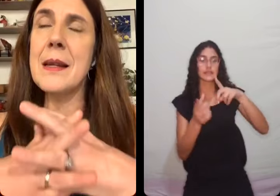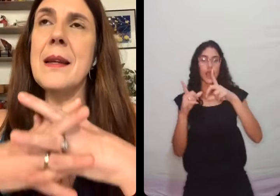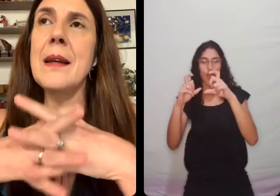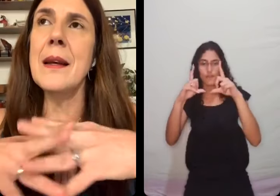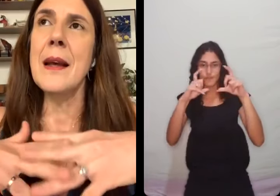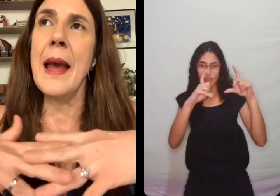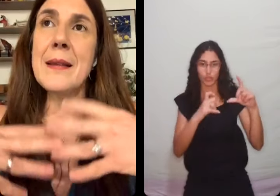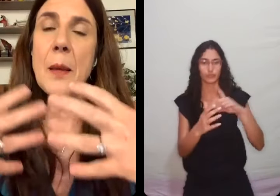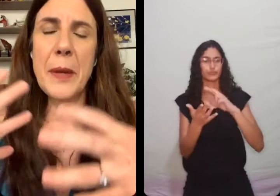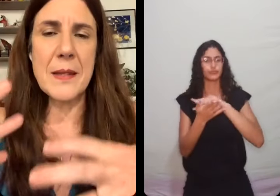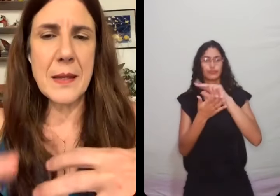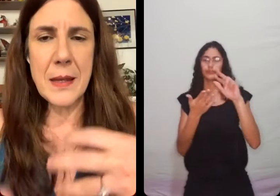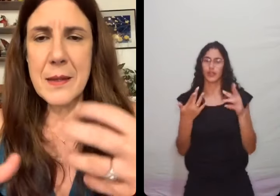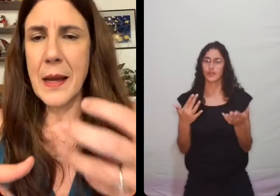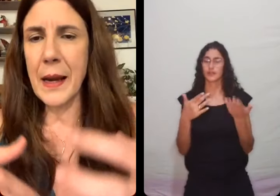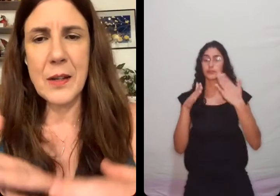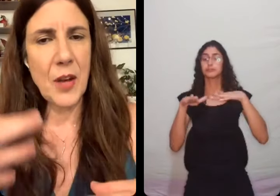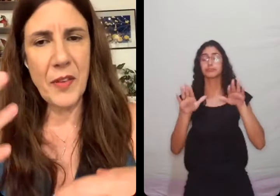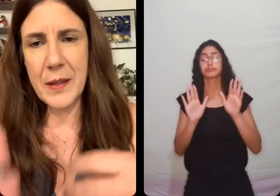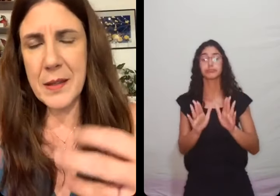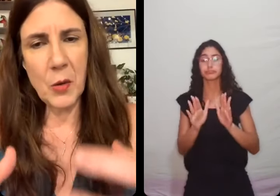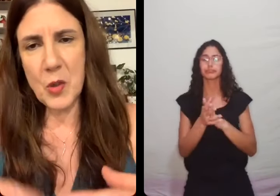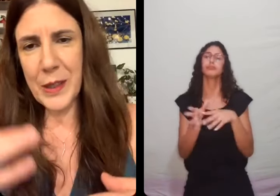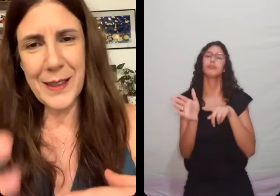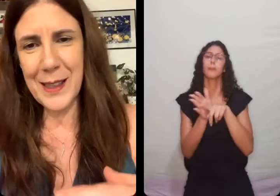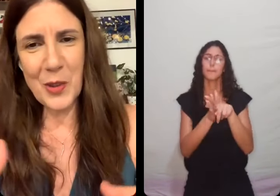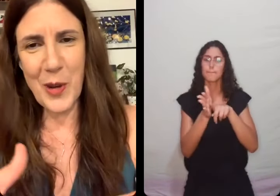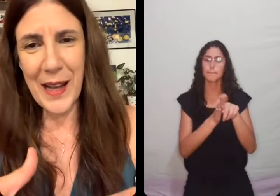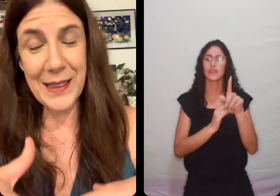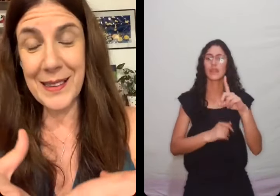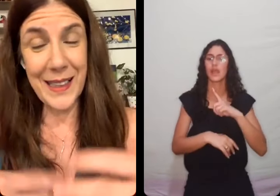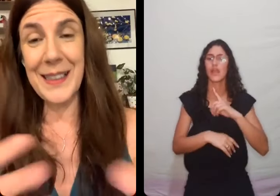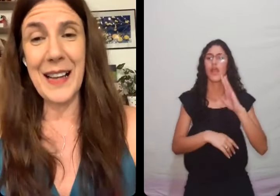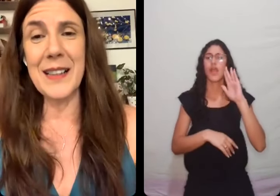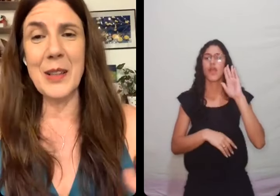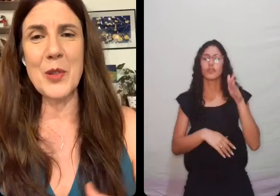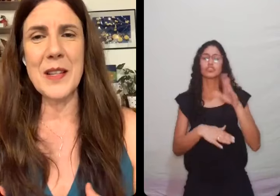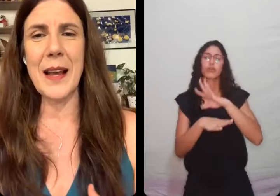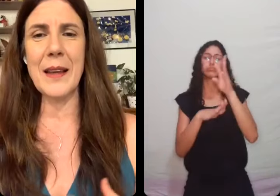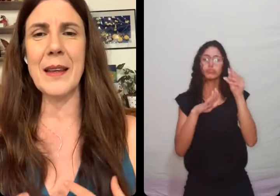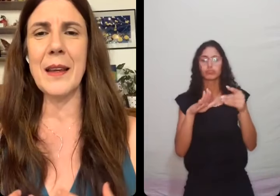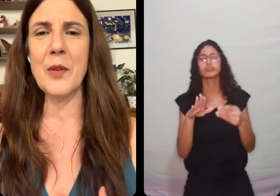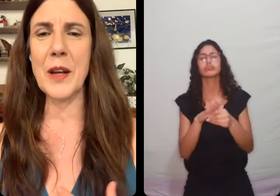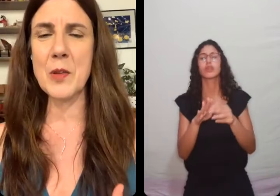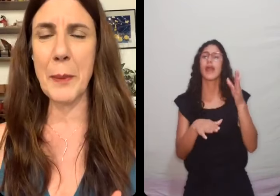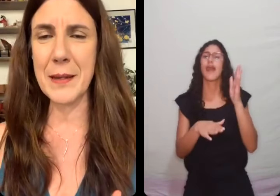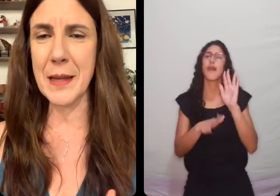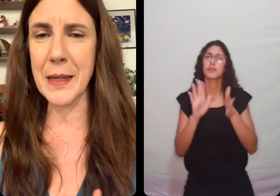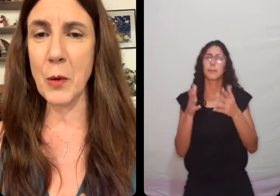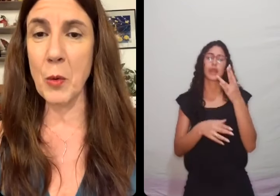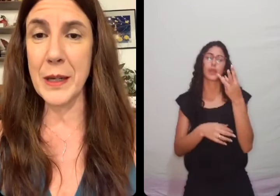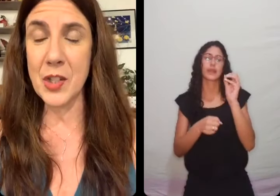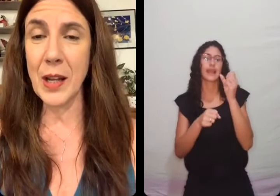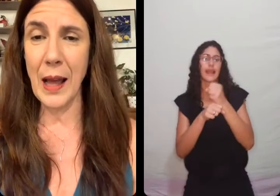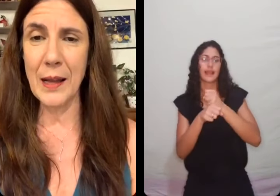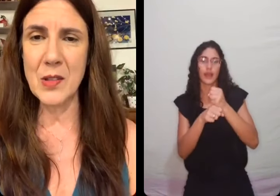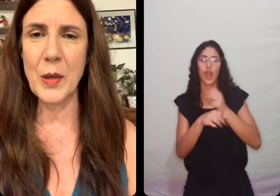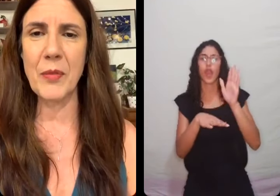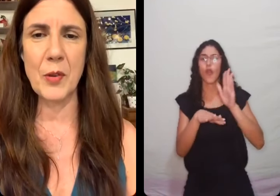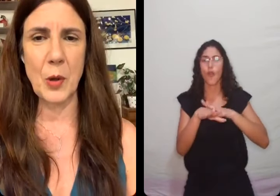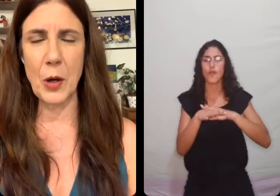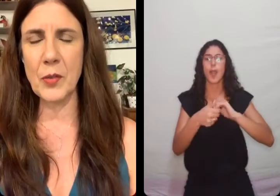essa pesquisa, ela já vem se consolidando há 30 anos que eu faço uma parceria com o Christian